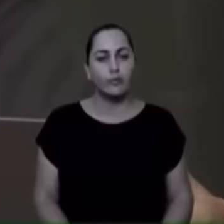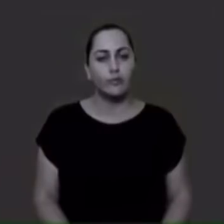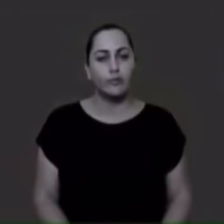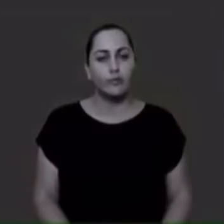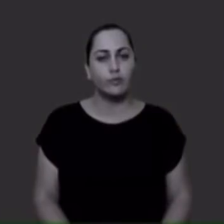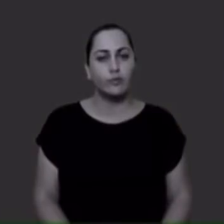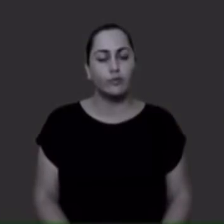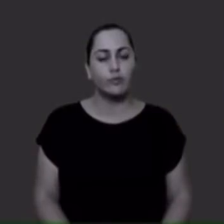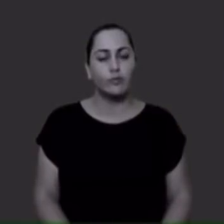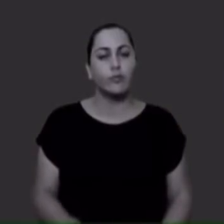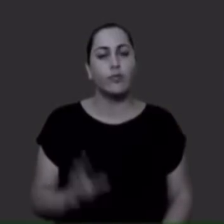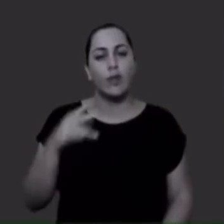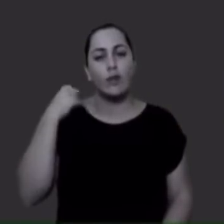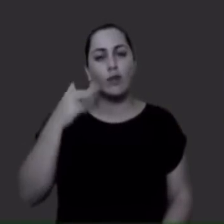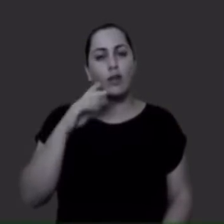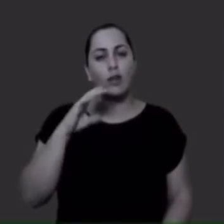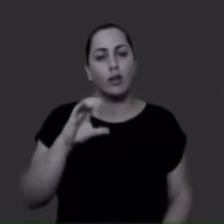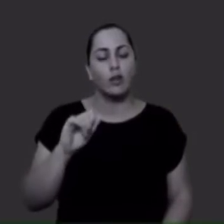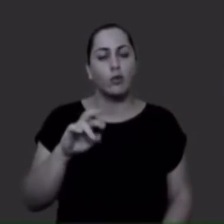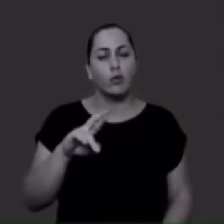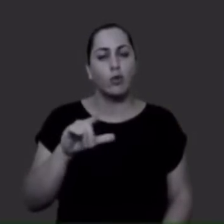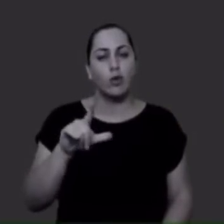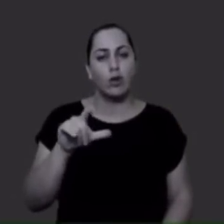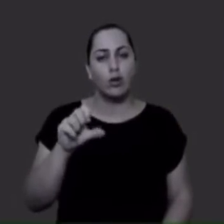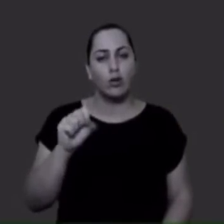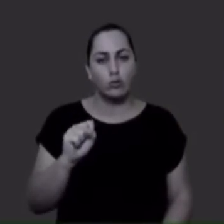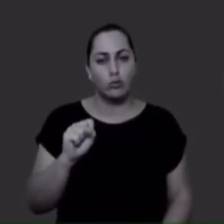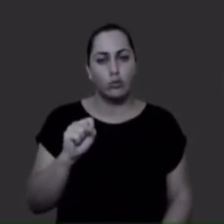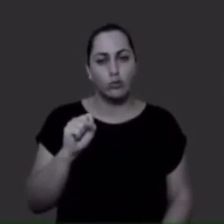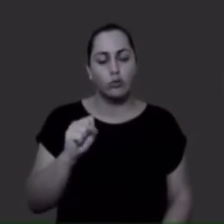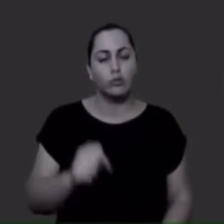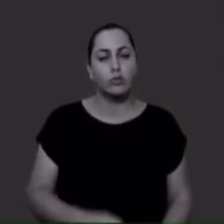Pela ordem, vereador Carlos Bolsonaro.